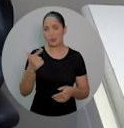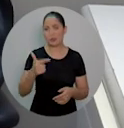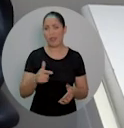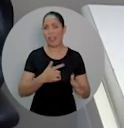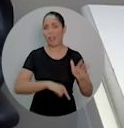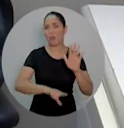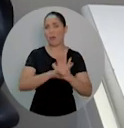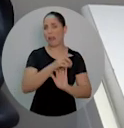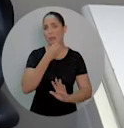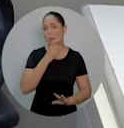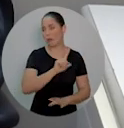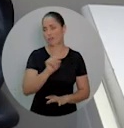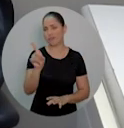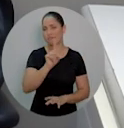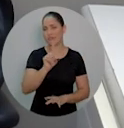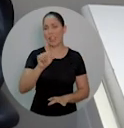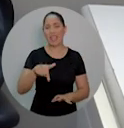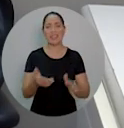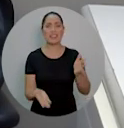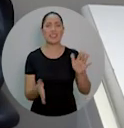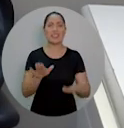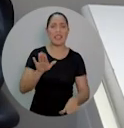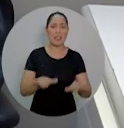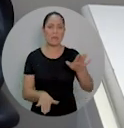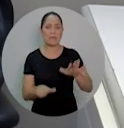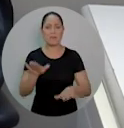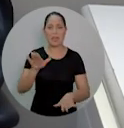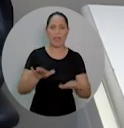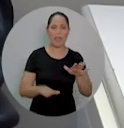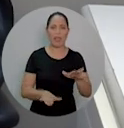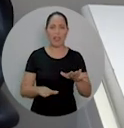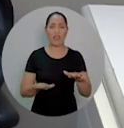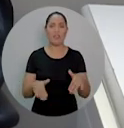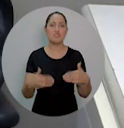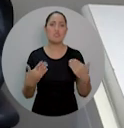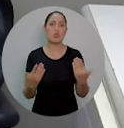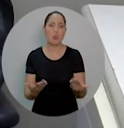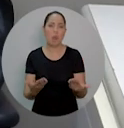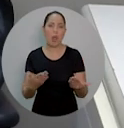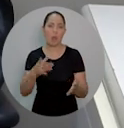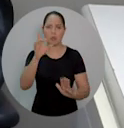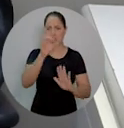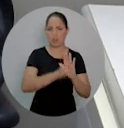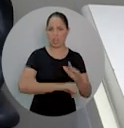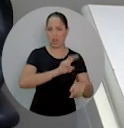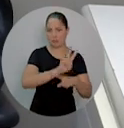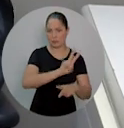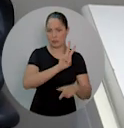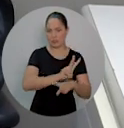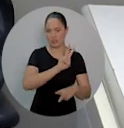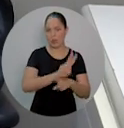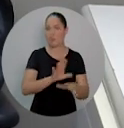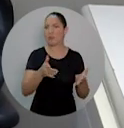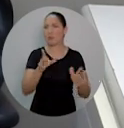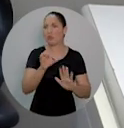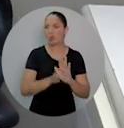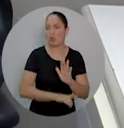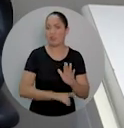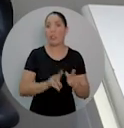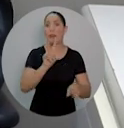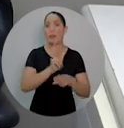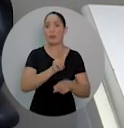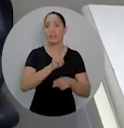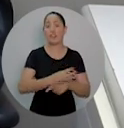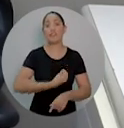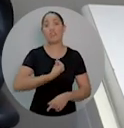uma legislação dura. Ela é proporcional ao bem que se está protegendo. E qual é o bem que se está protegendo? Está